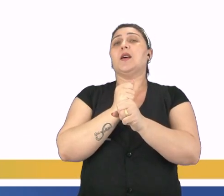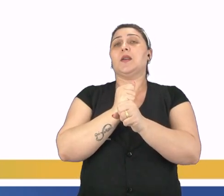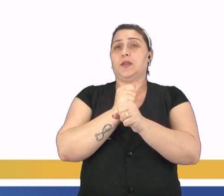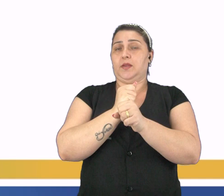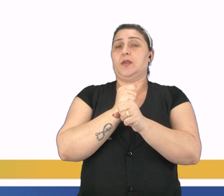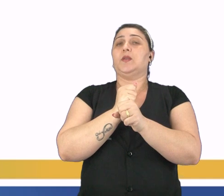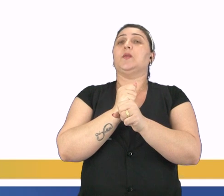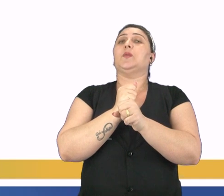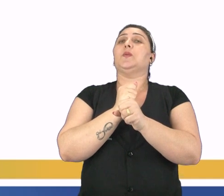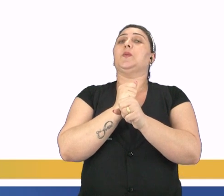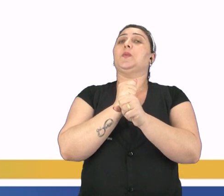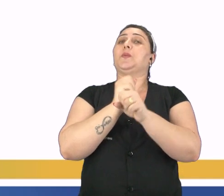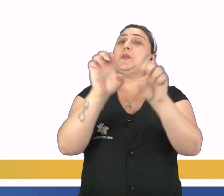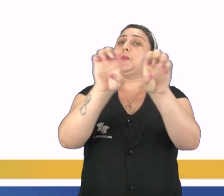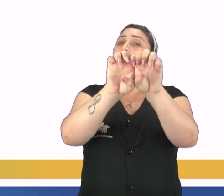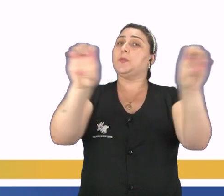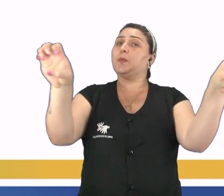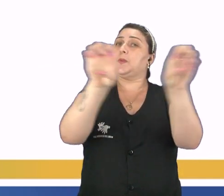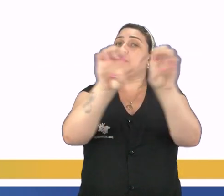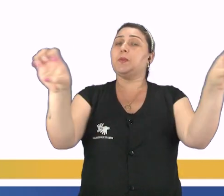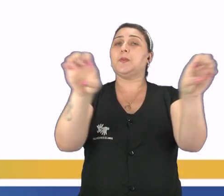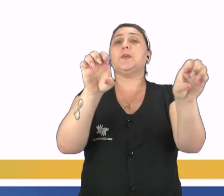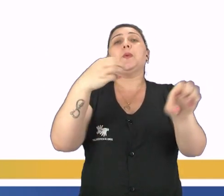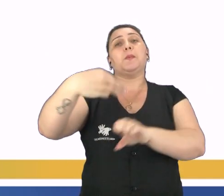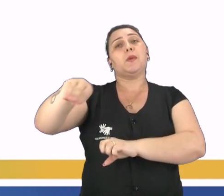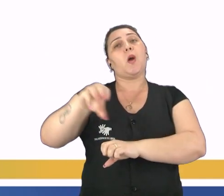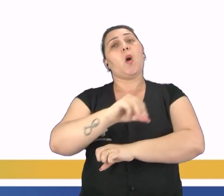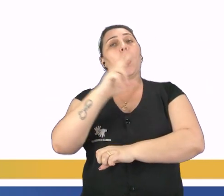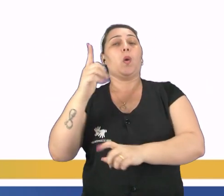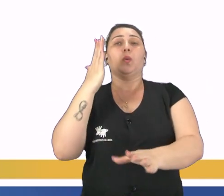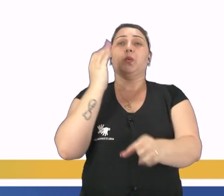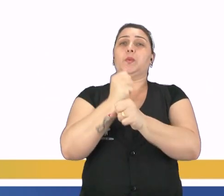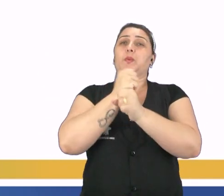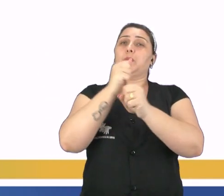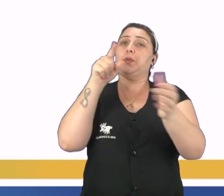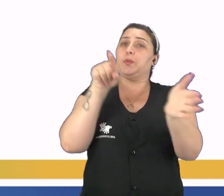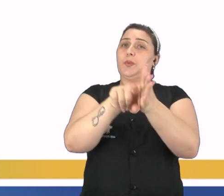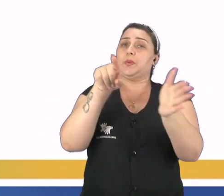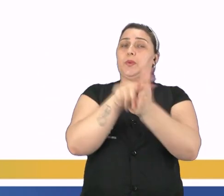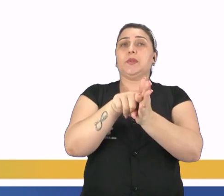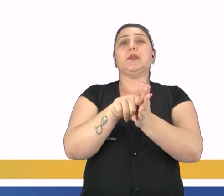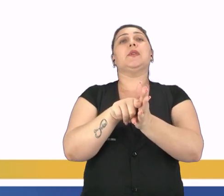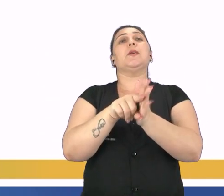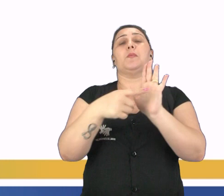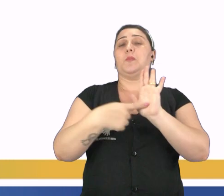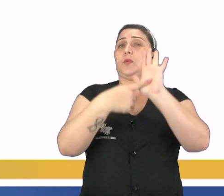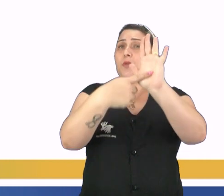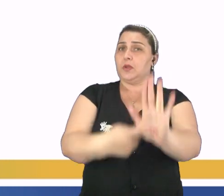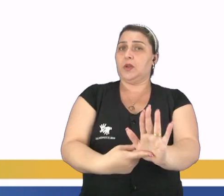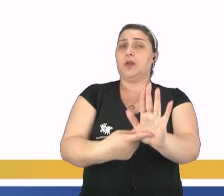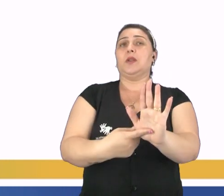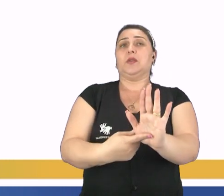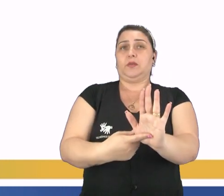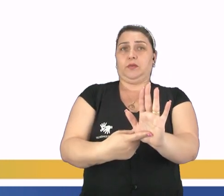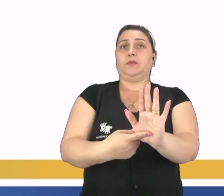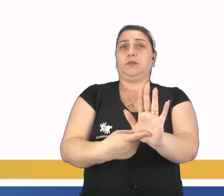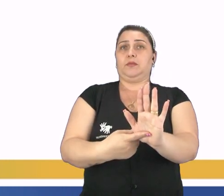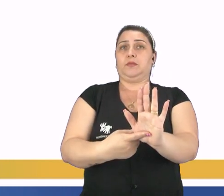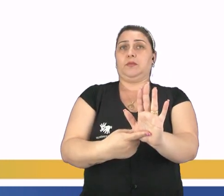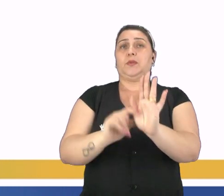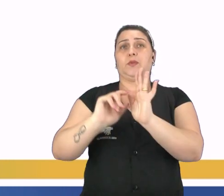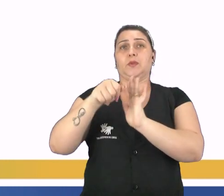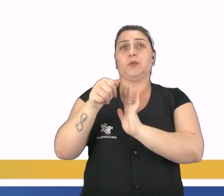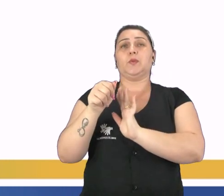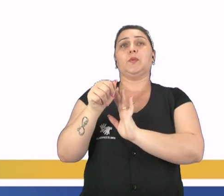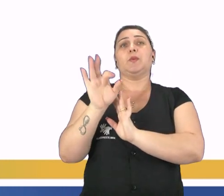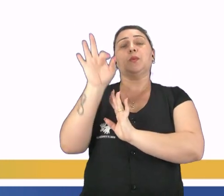uma expressão matemática ou de um problema que nós desejamos resolver, ele é indicado pelo símbolo,